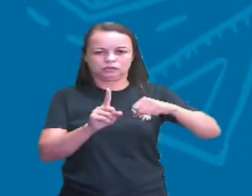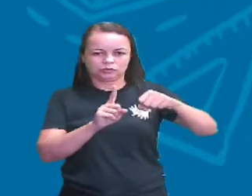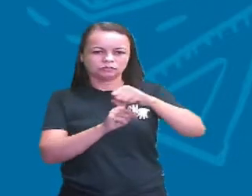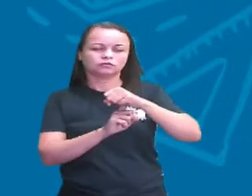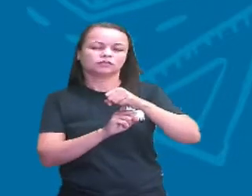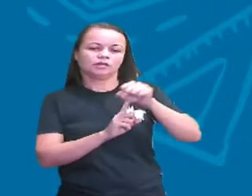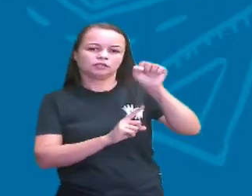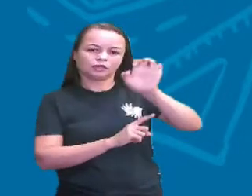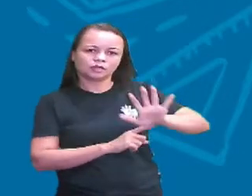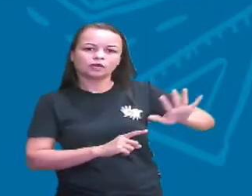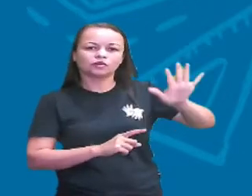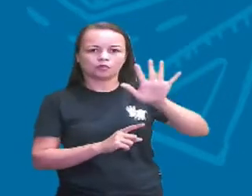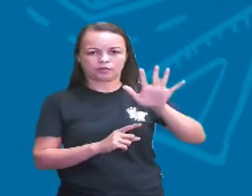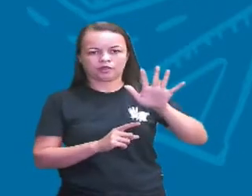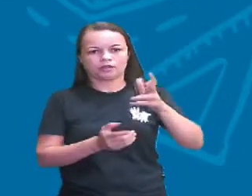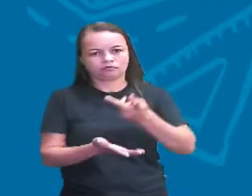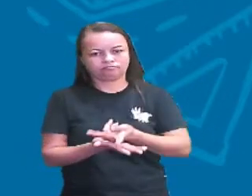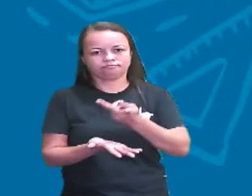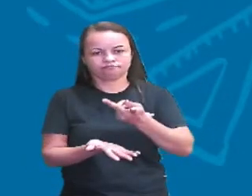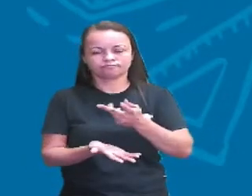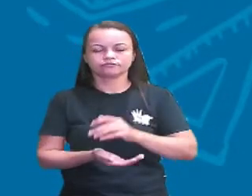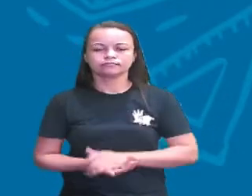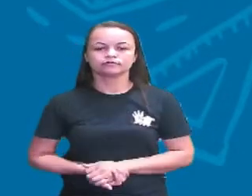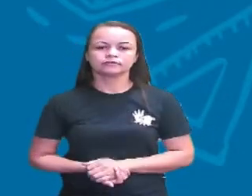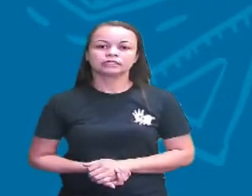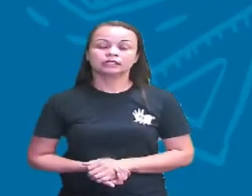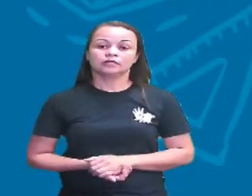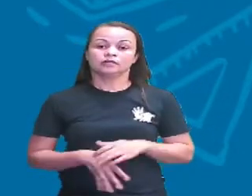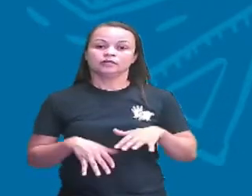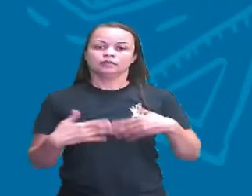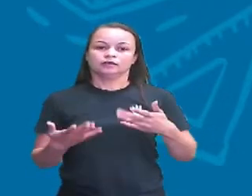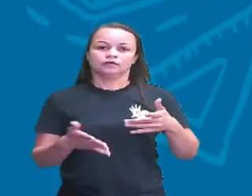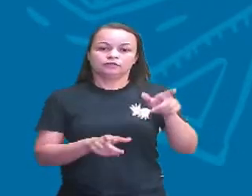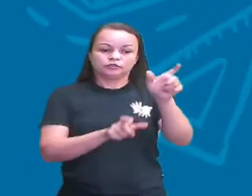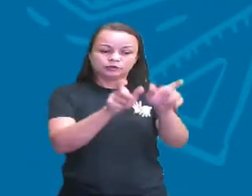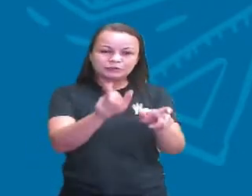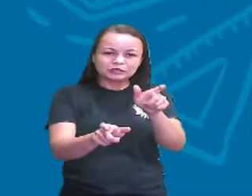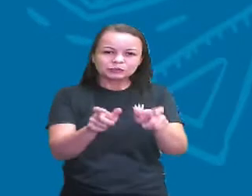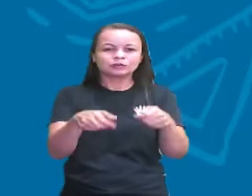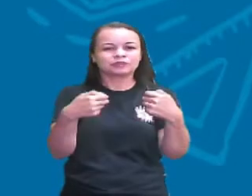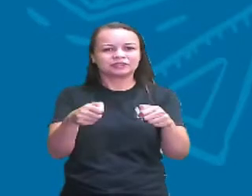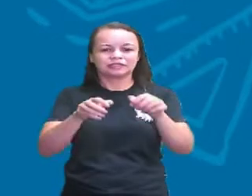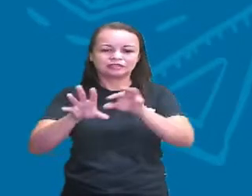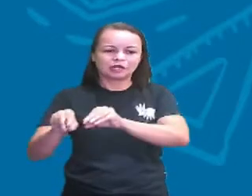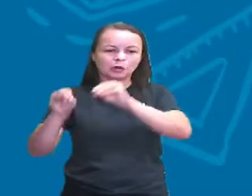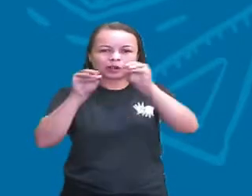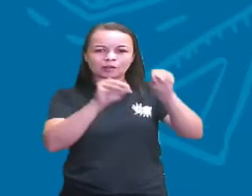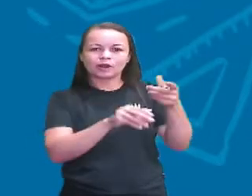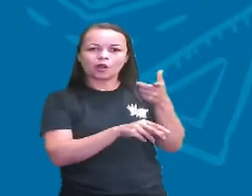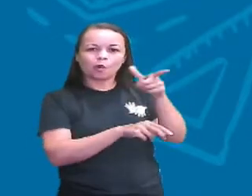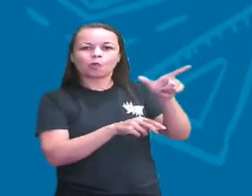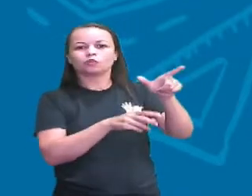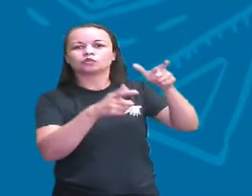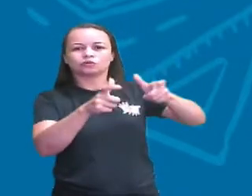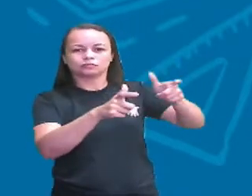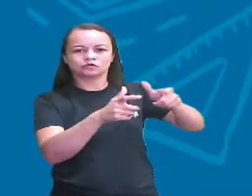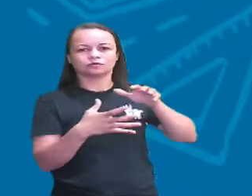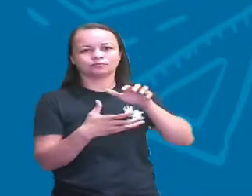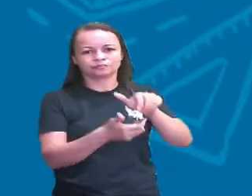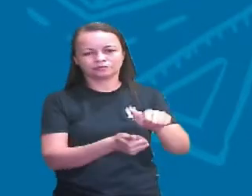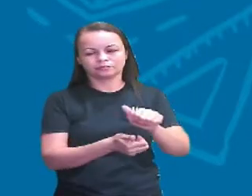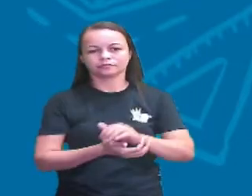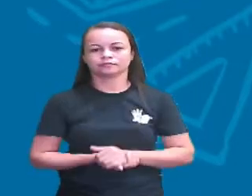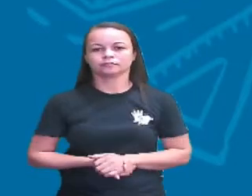europeia estava ocorrendo. Então essas pessoas tinham que ser levadas para outras regiões do mundo. Falta